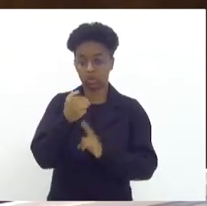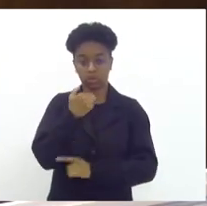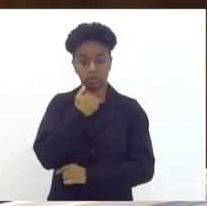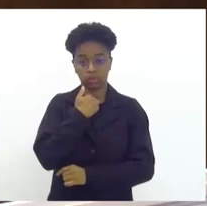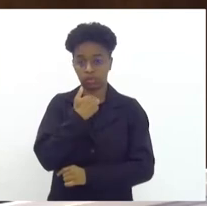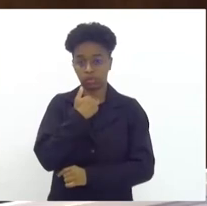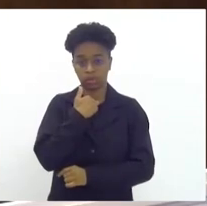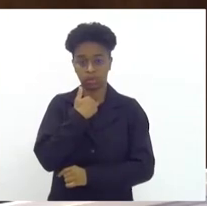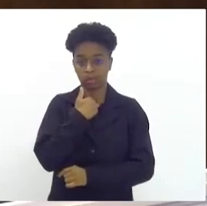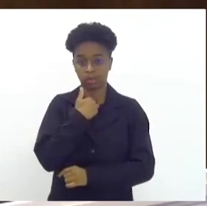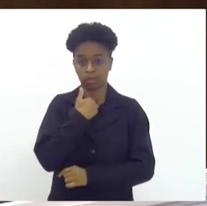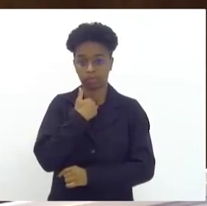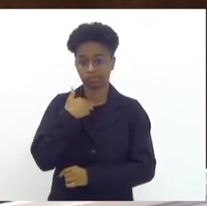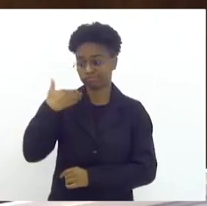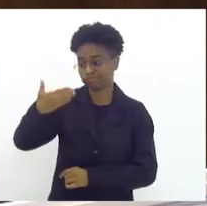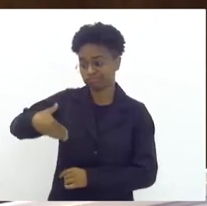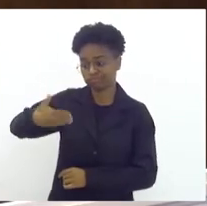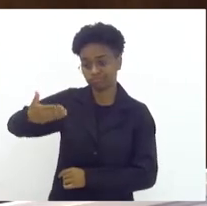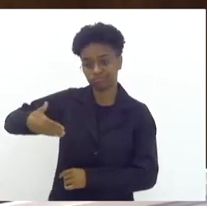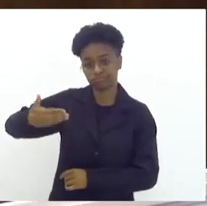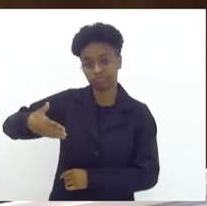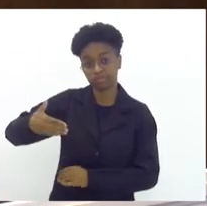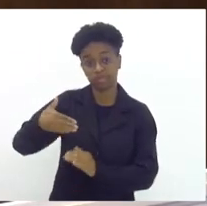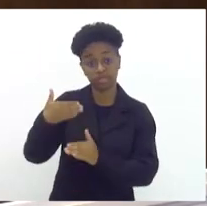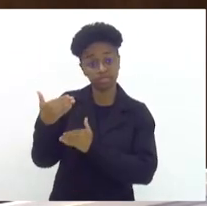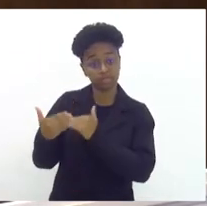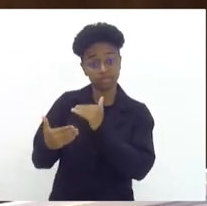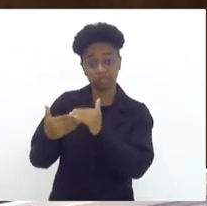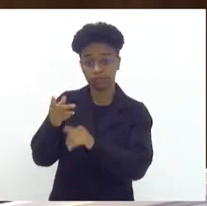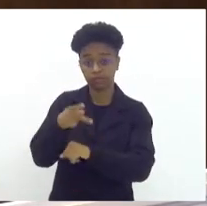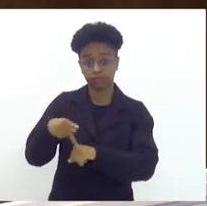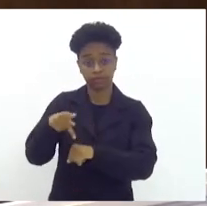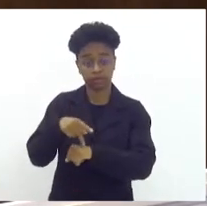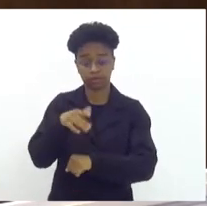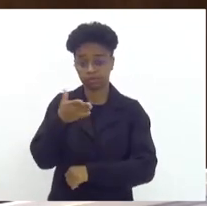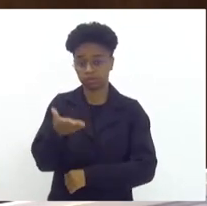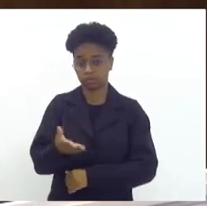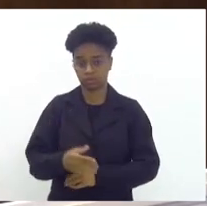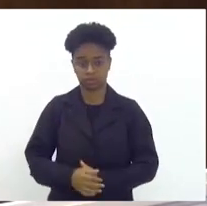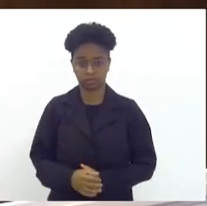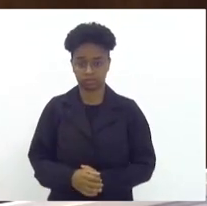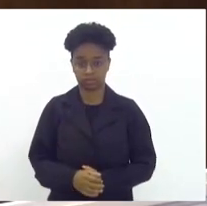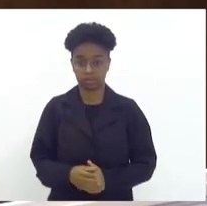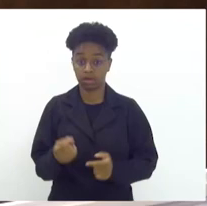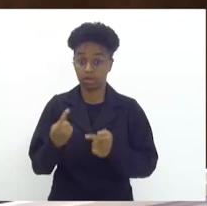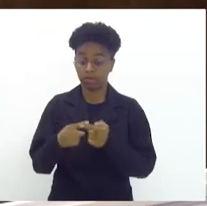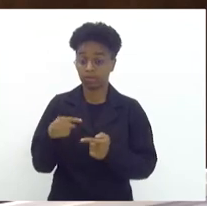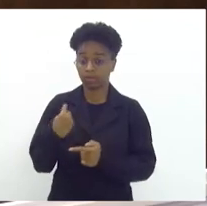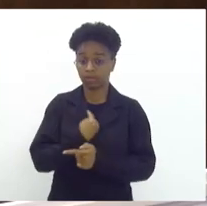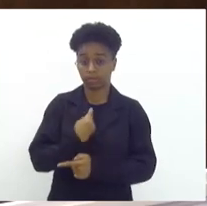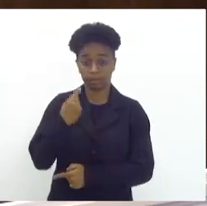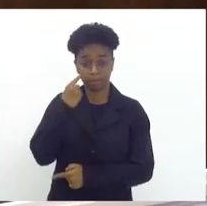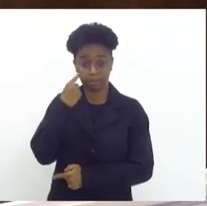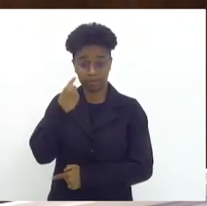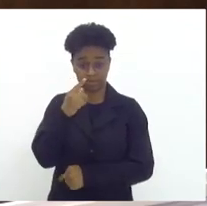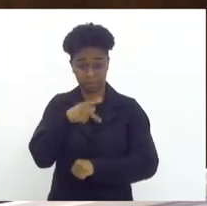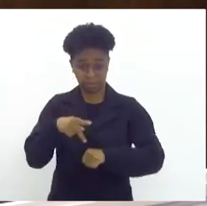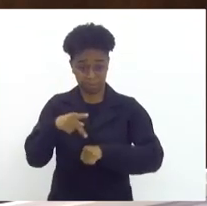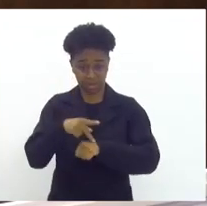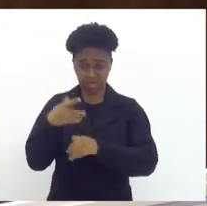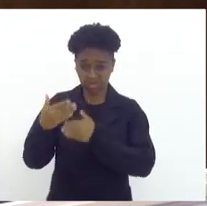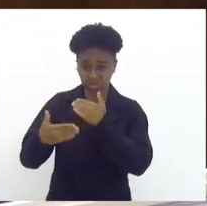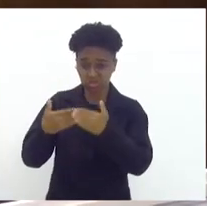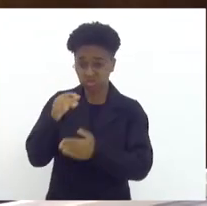ser o paradigma do desenvolvimento do país e te achar que o país cresce